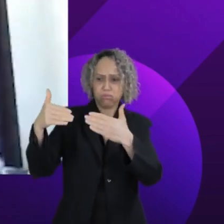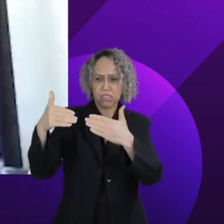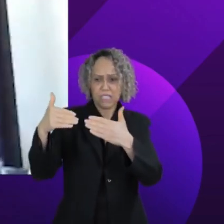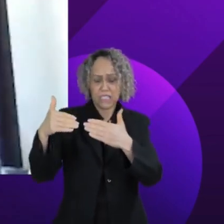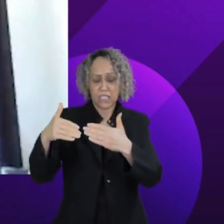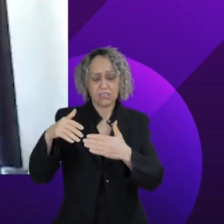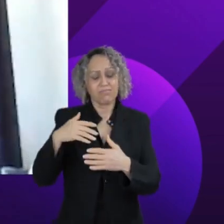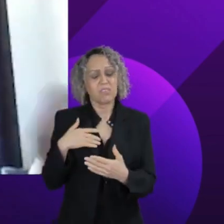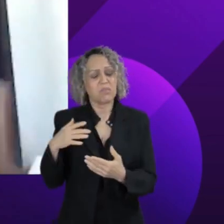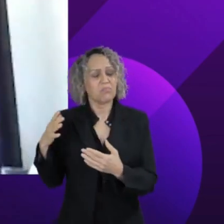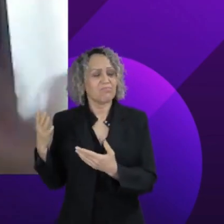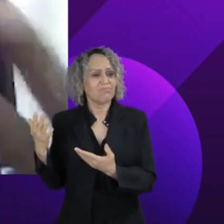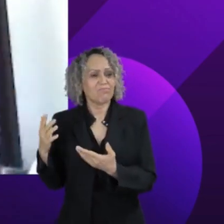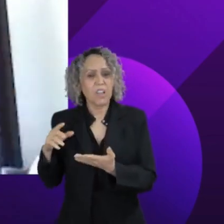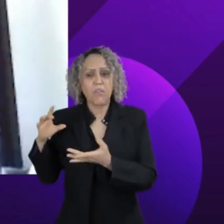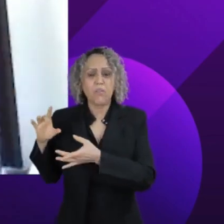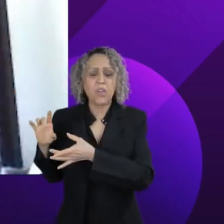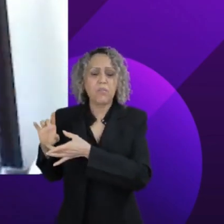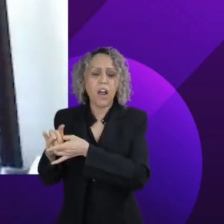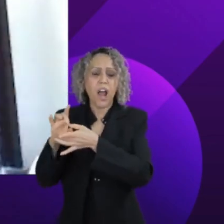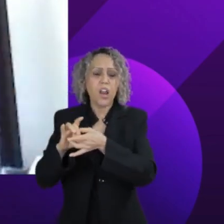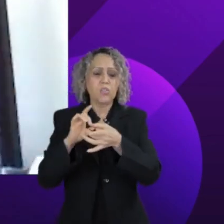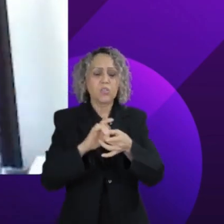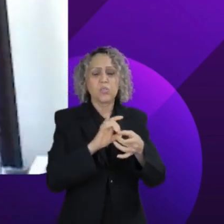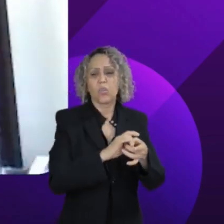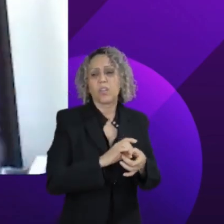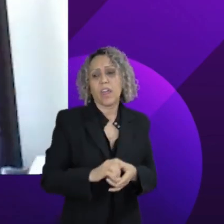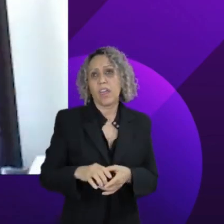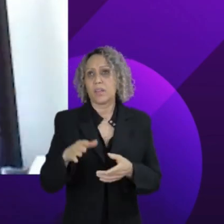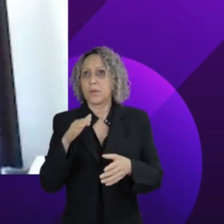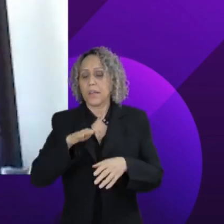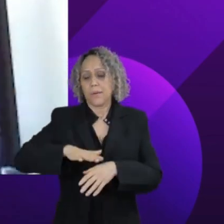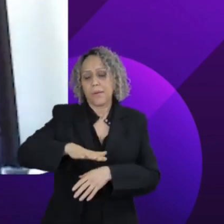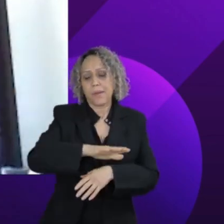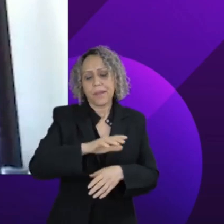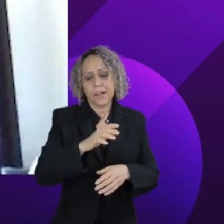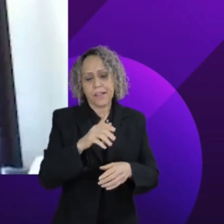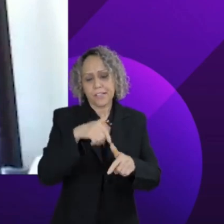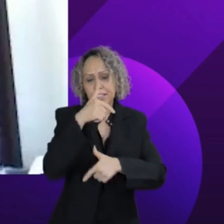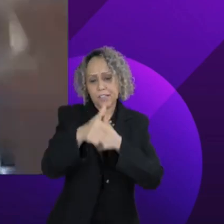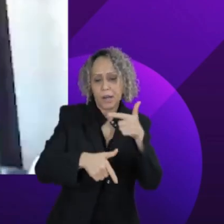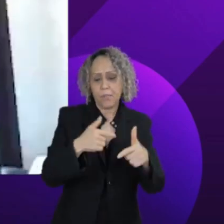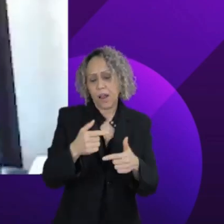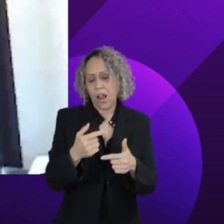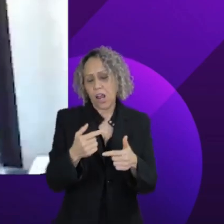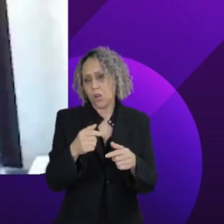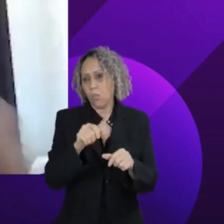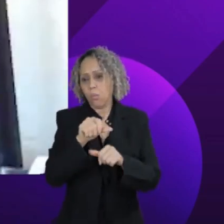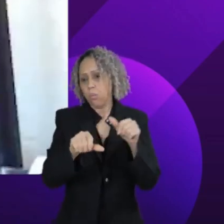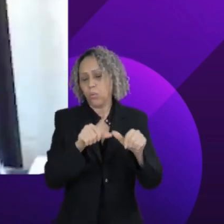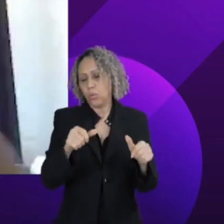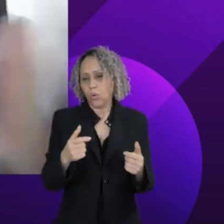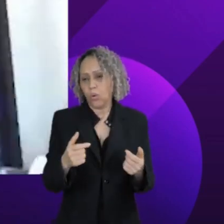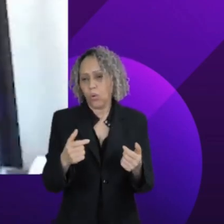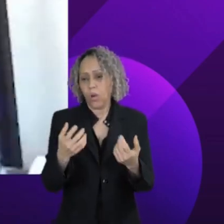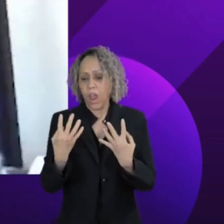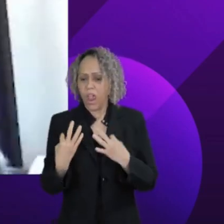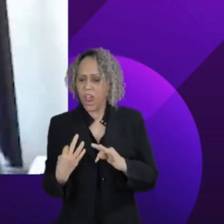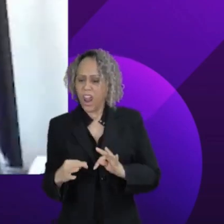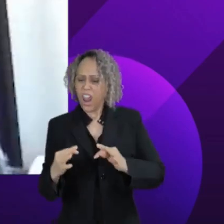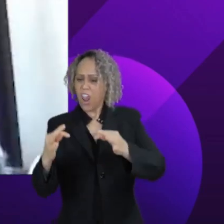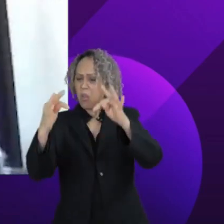vários aspectos, né? O mercado de trabalho mudou, a gente tem muitos avanços tecnológicos,